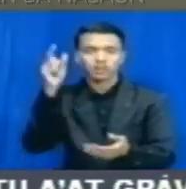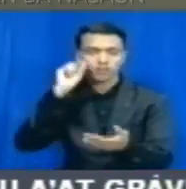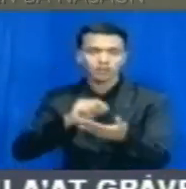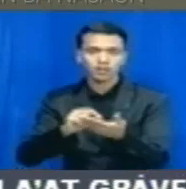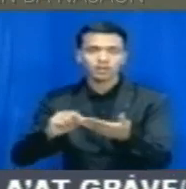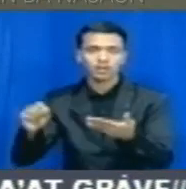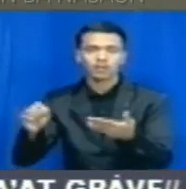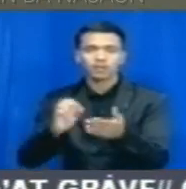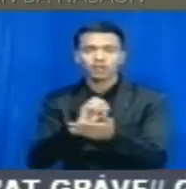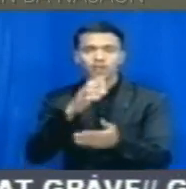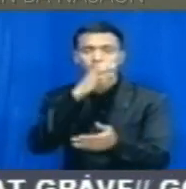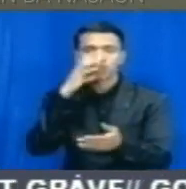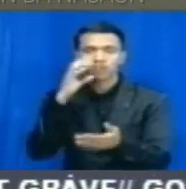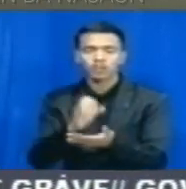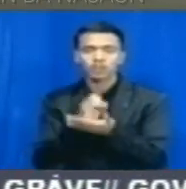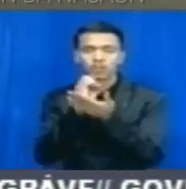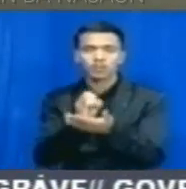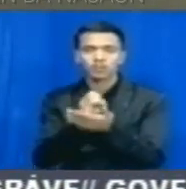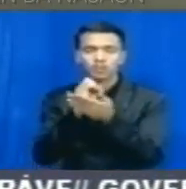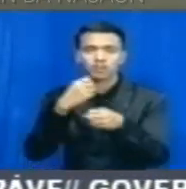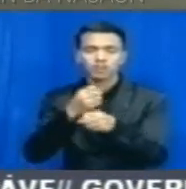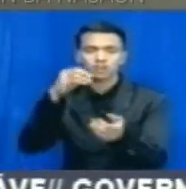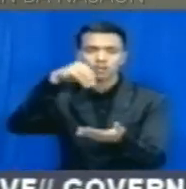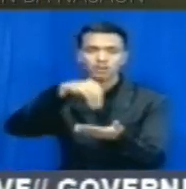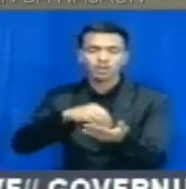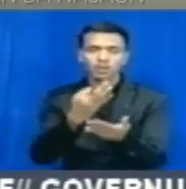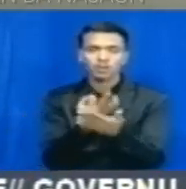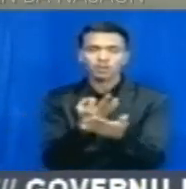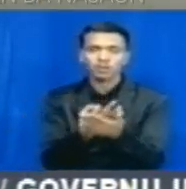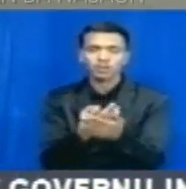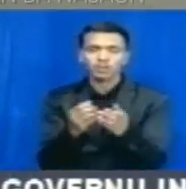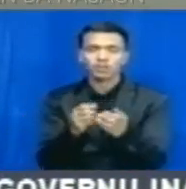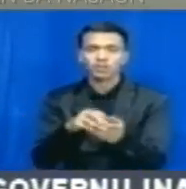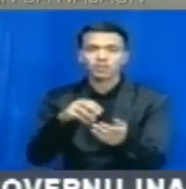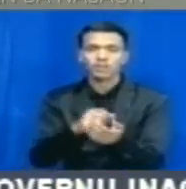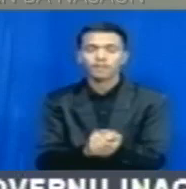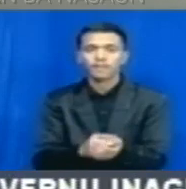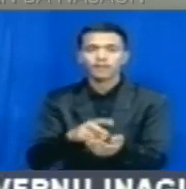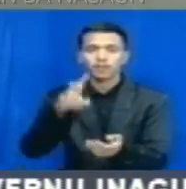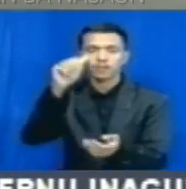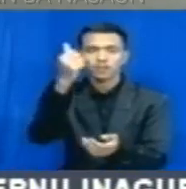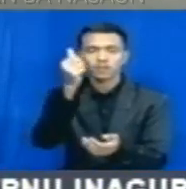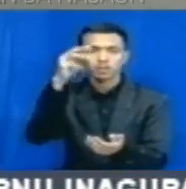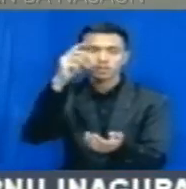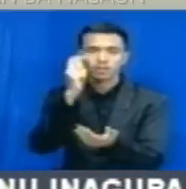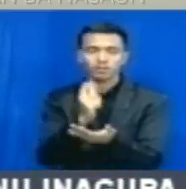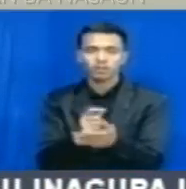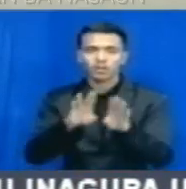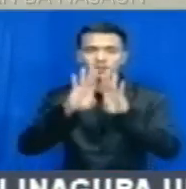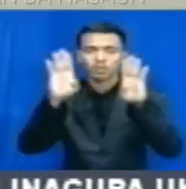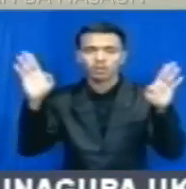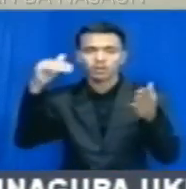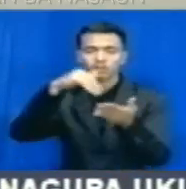Secretariado Regional Agricultura Oikusi, se aloca orçamento dólar americano liu rihun sanulu, atu funciona